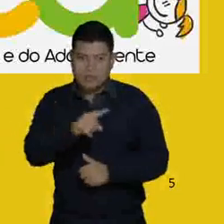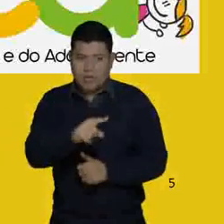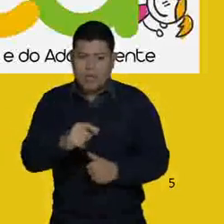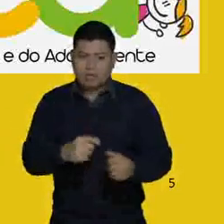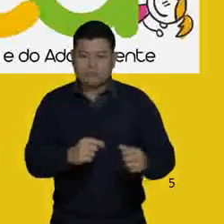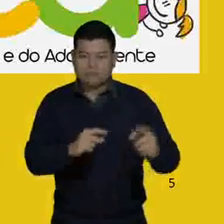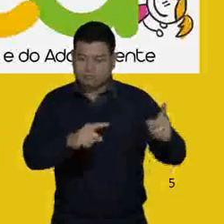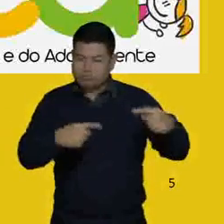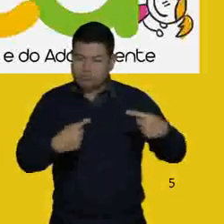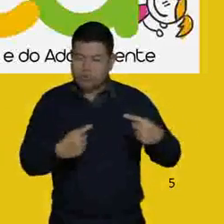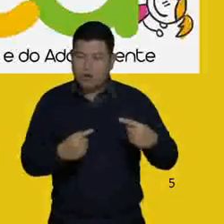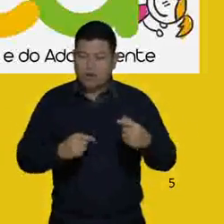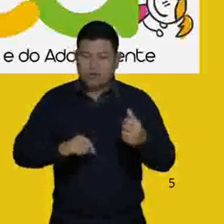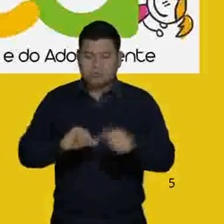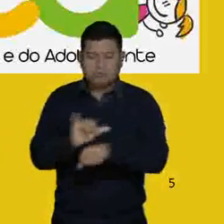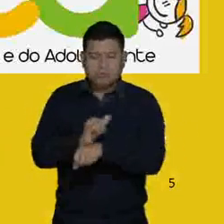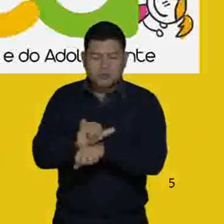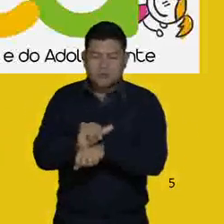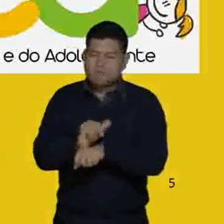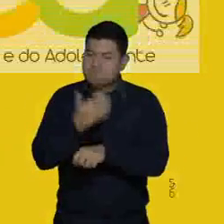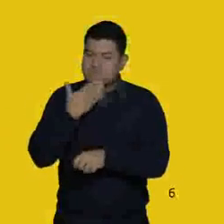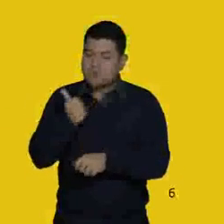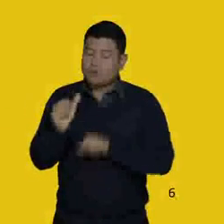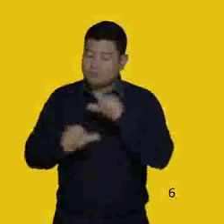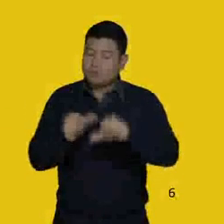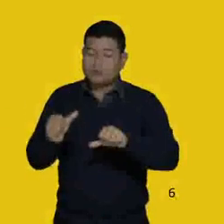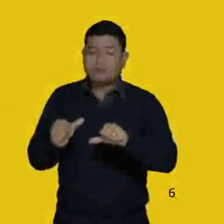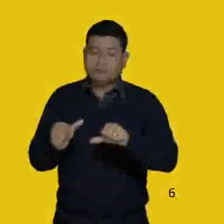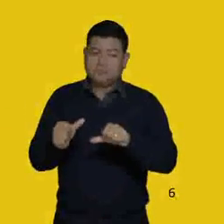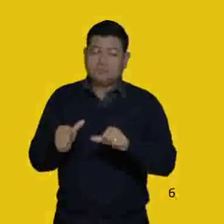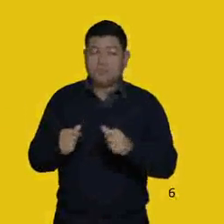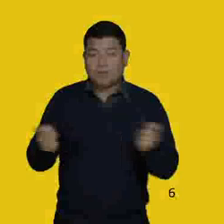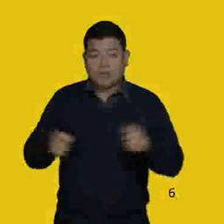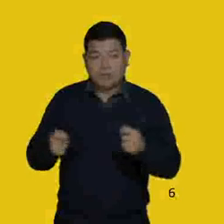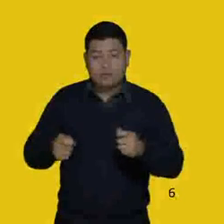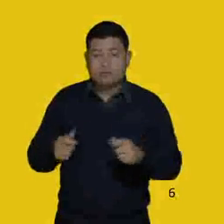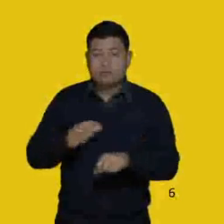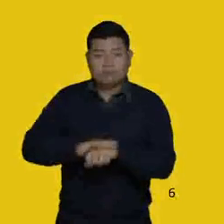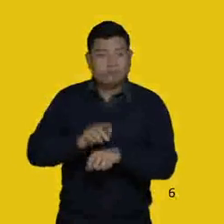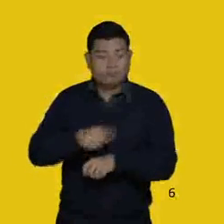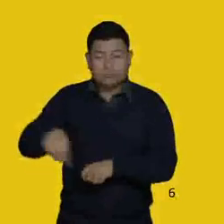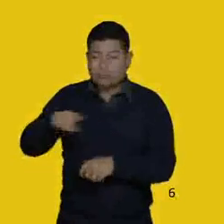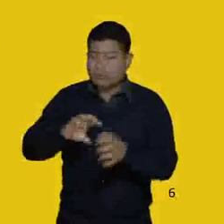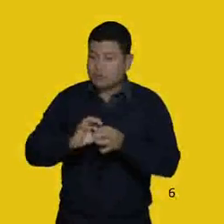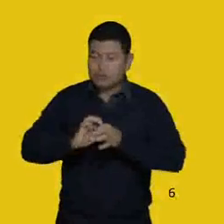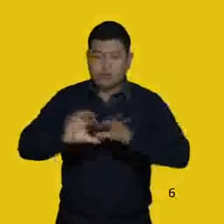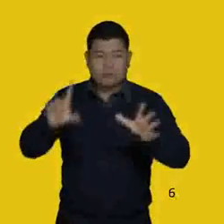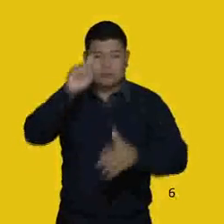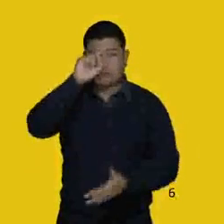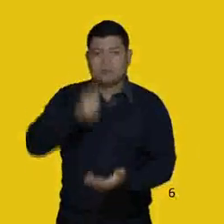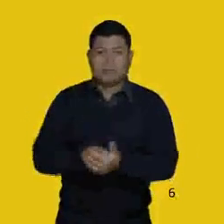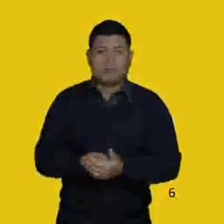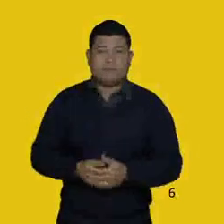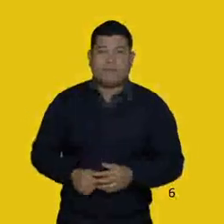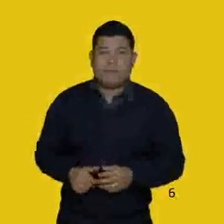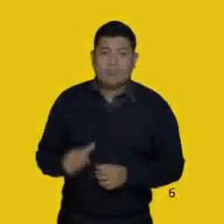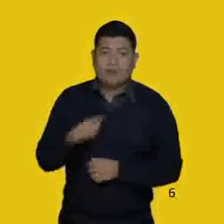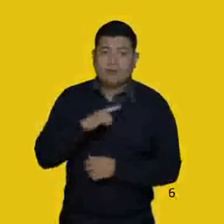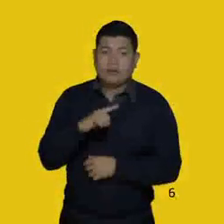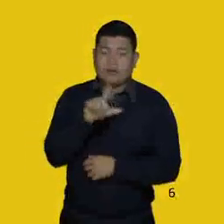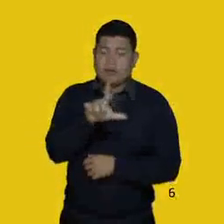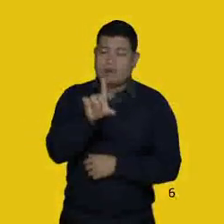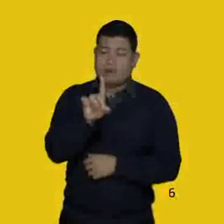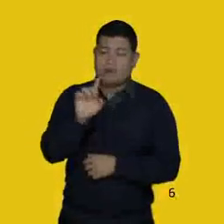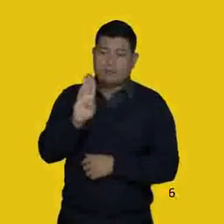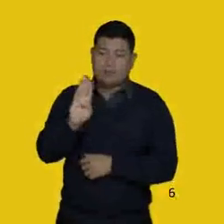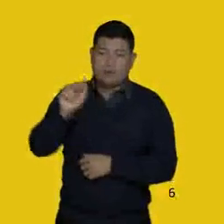forma de atuar em relação à avaliação do meu aluno nós temos também a LDB que é a lei de diretrizes